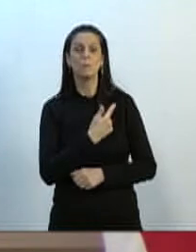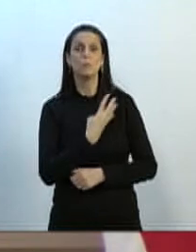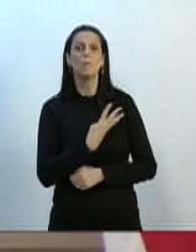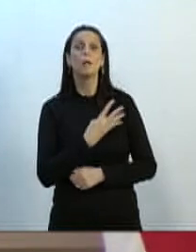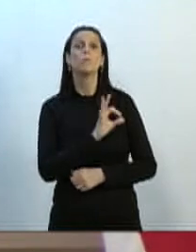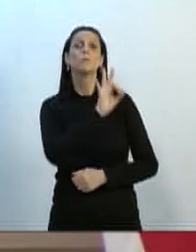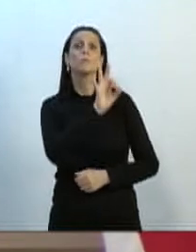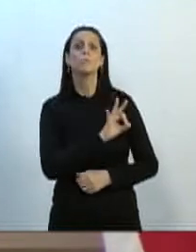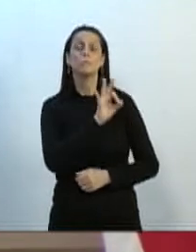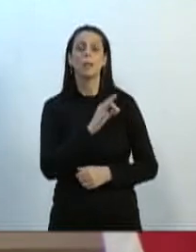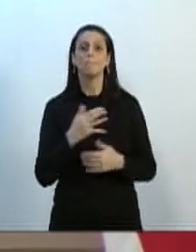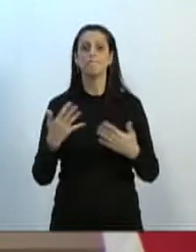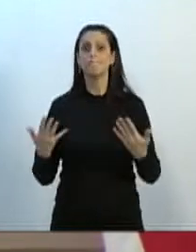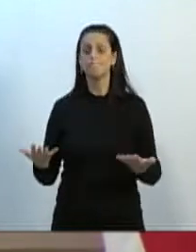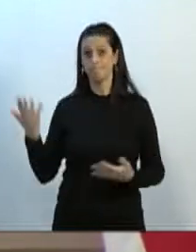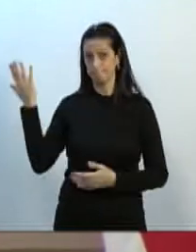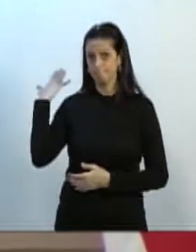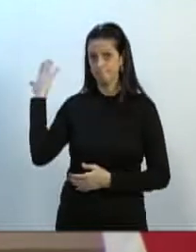Nenhum